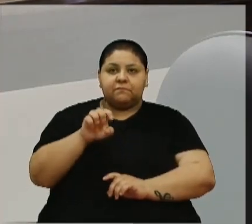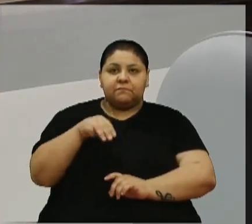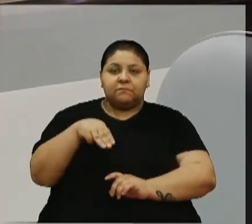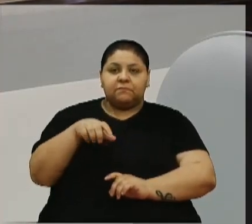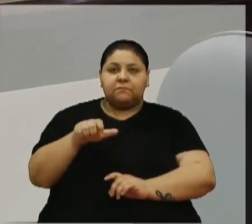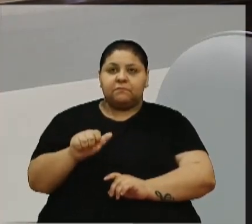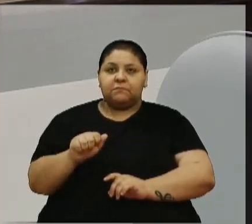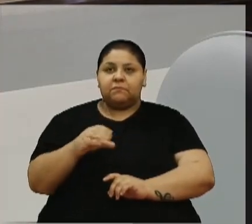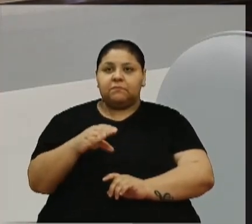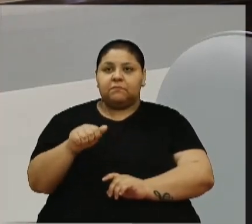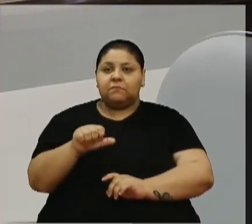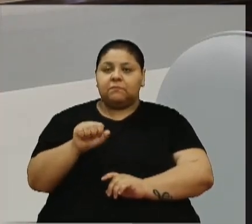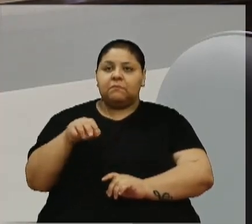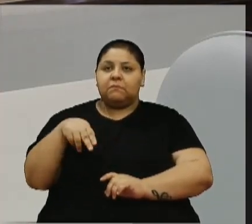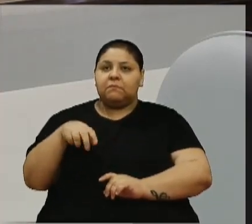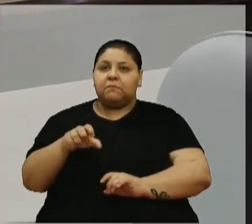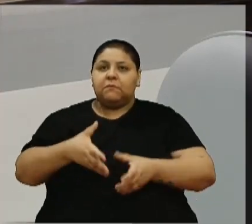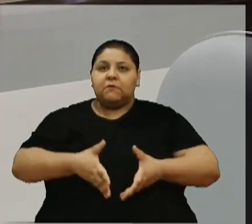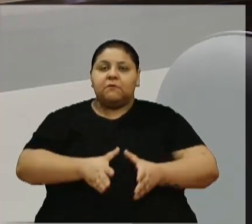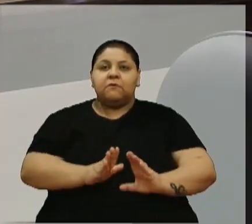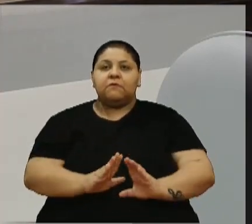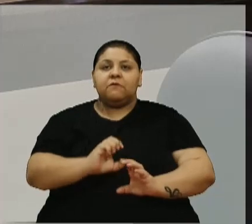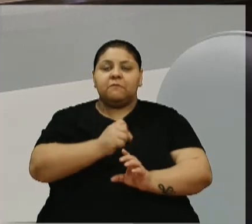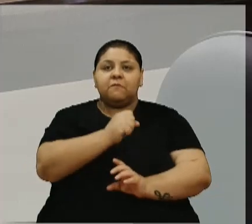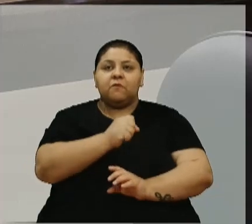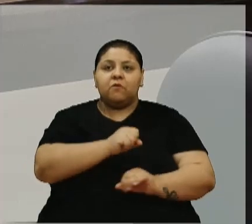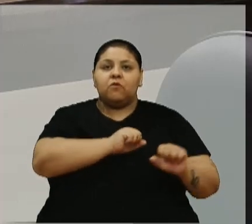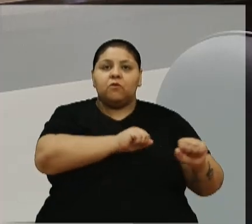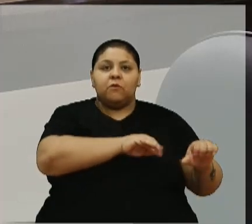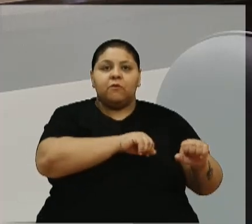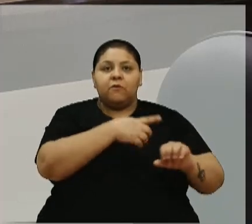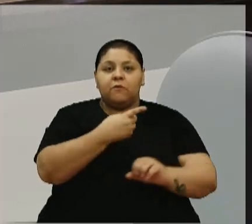Bisol Cassini nasceu no dia 8 de setembro de